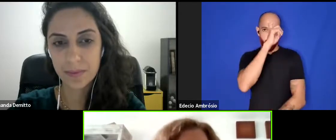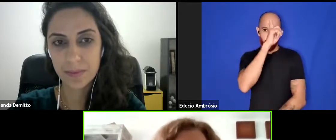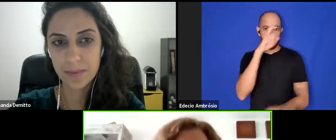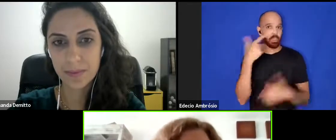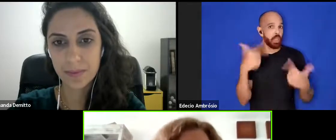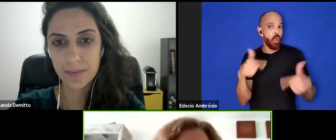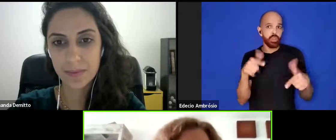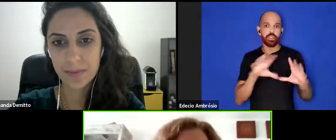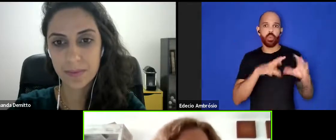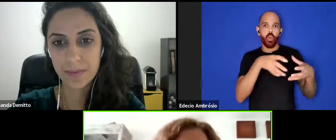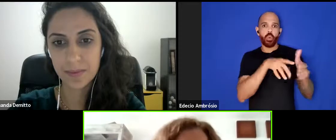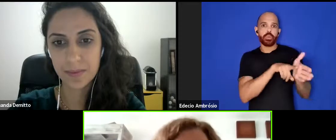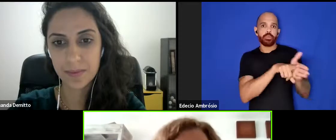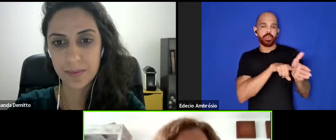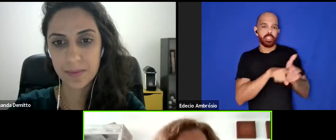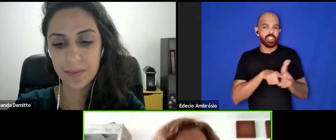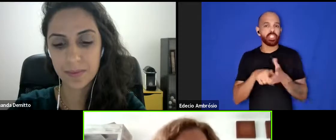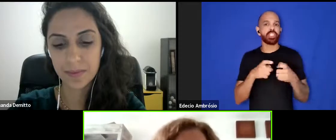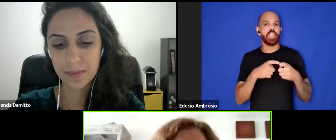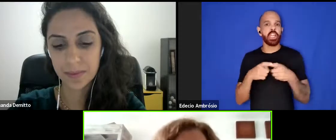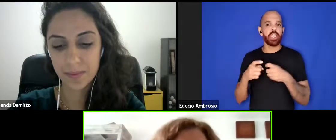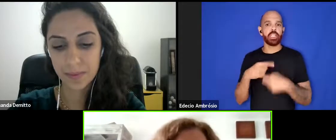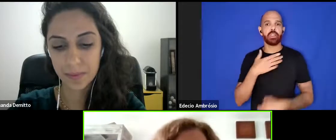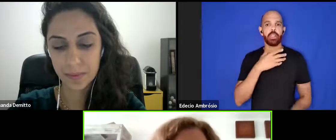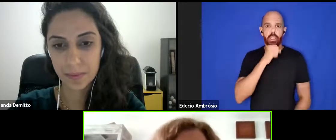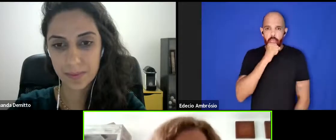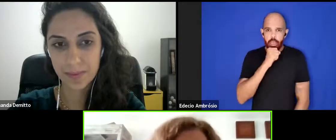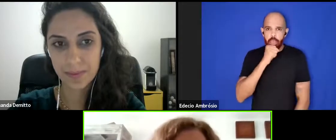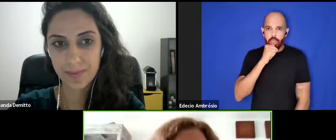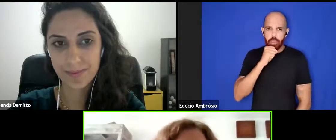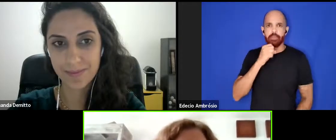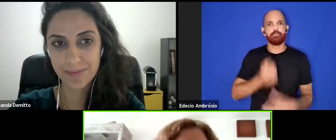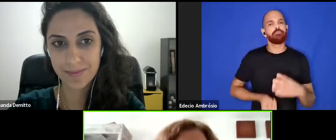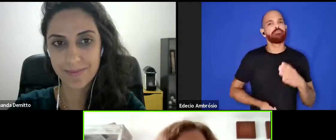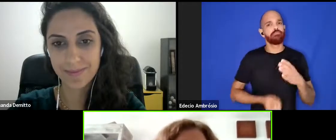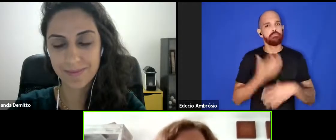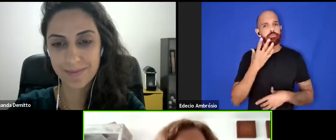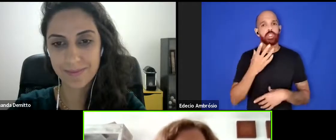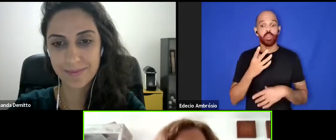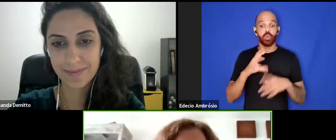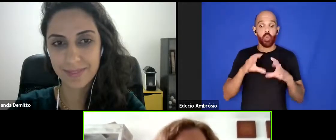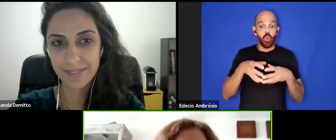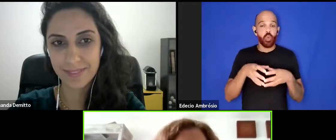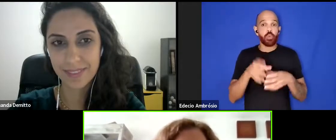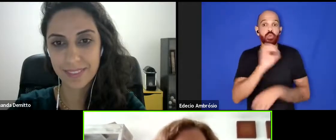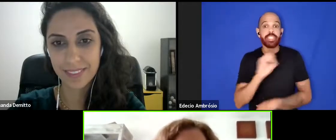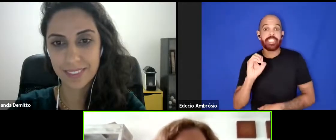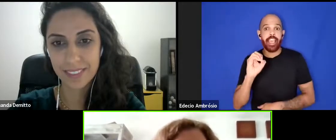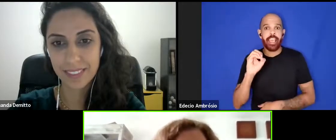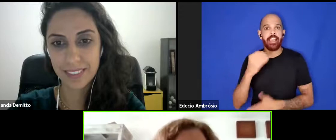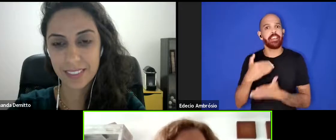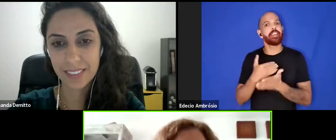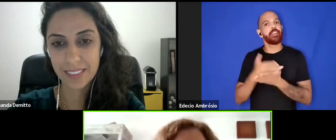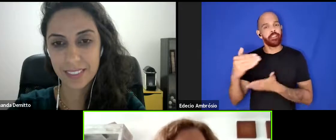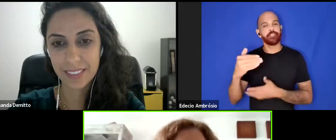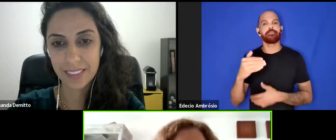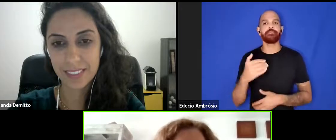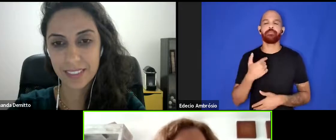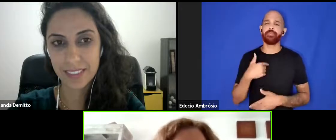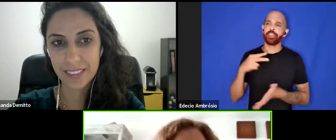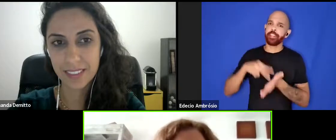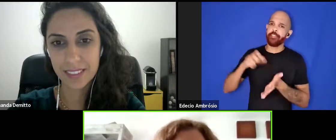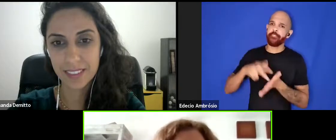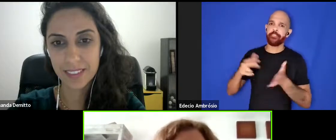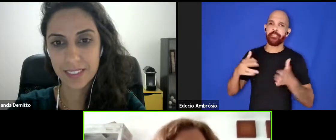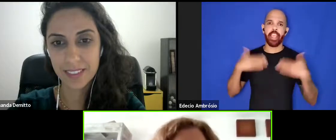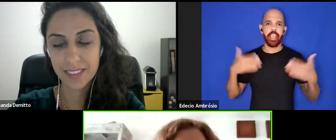de pesquisa clínica em tuberculose formado, e eu criei esse grupo do zero. Então, eu estou muito feliz e estou